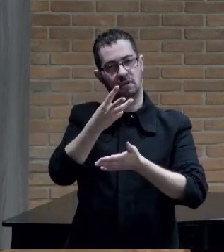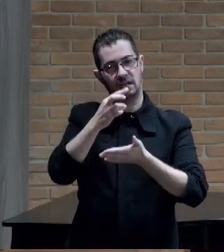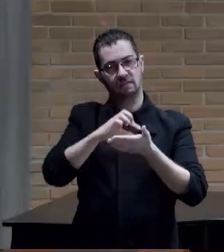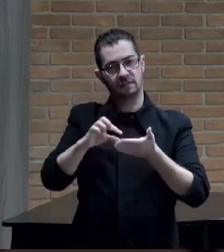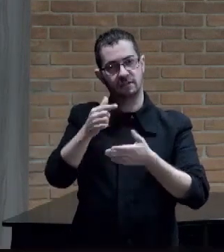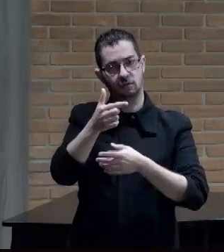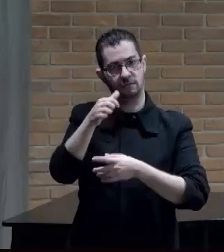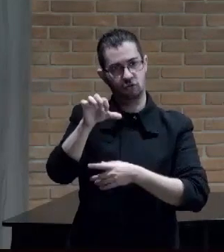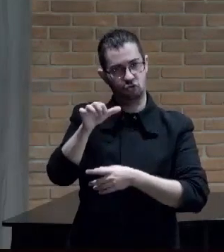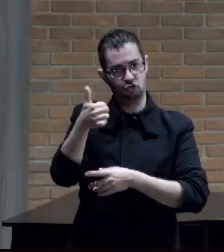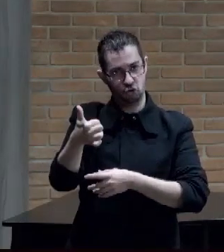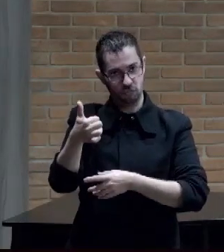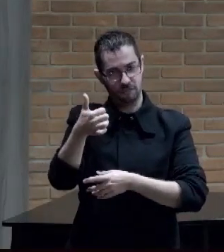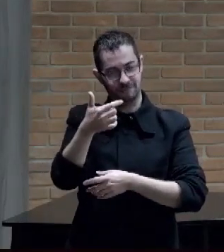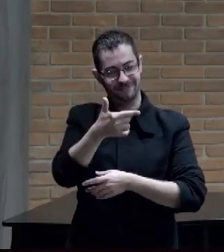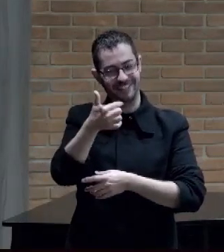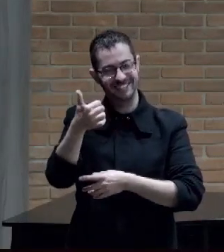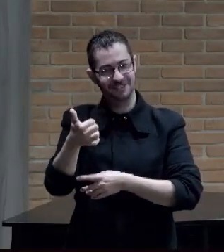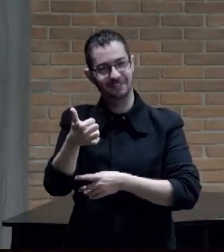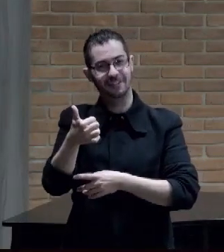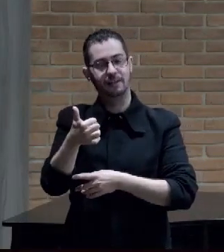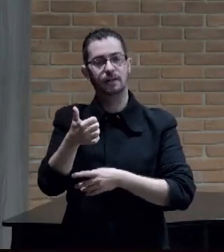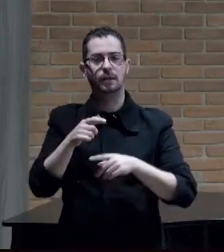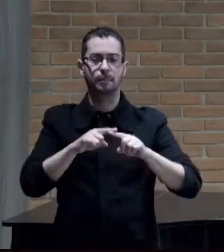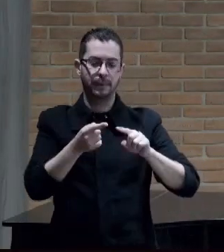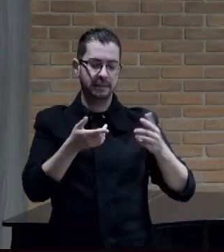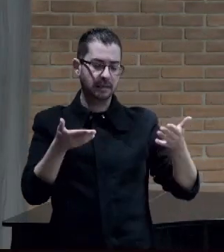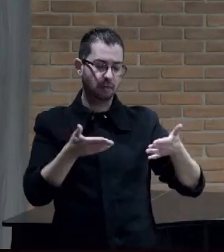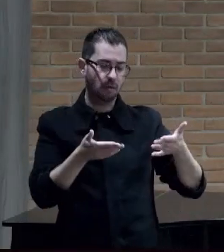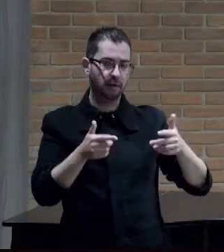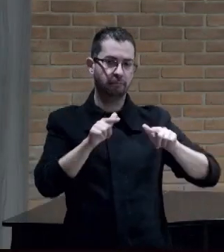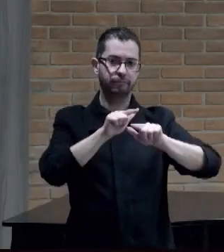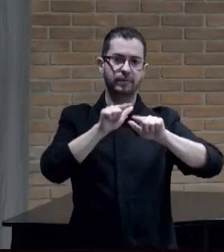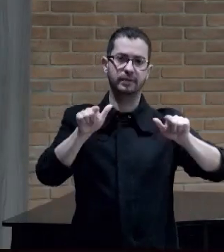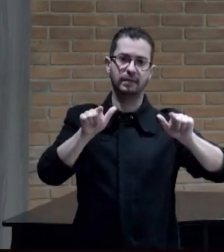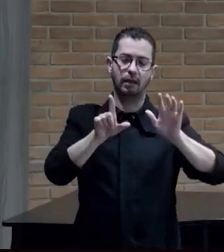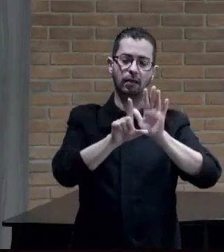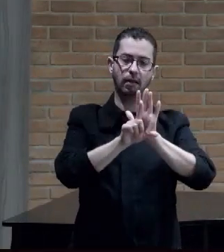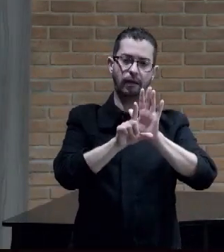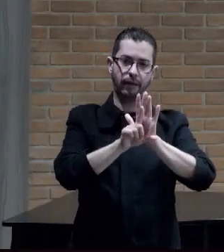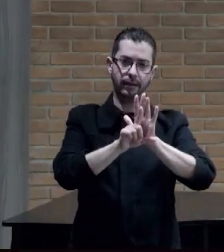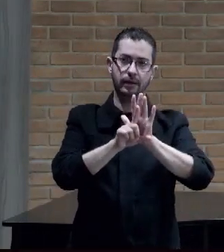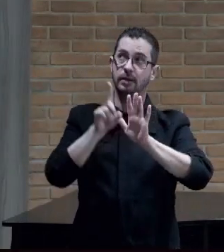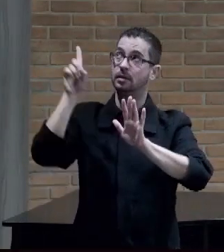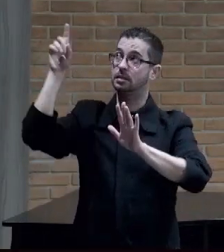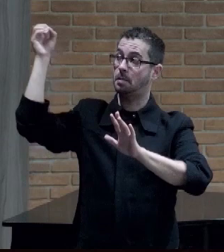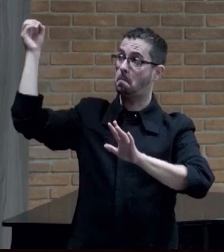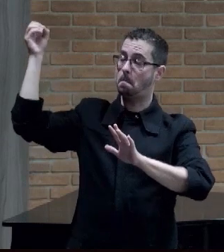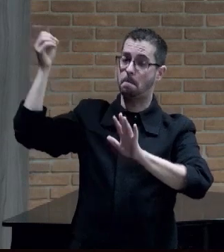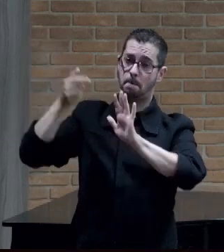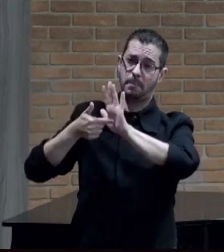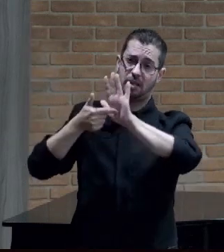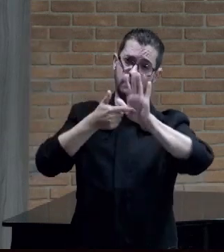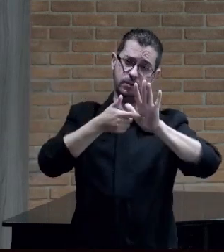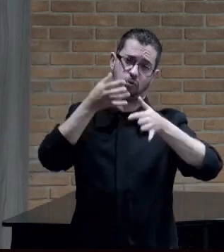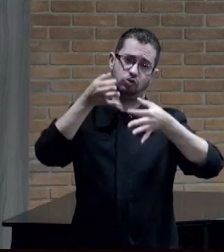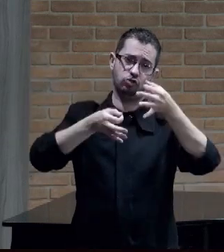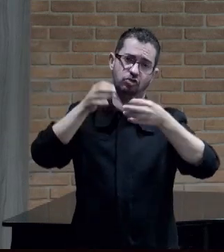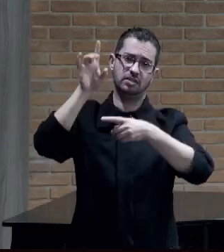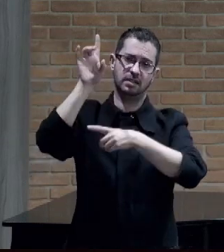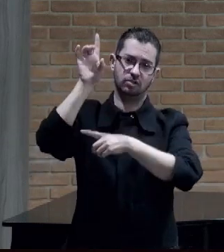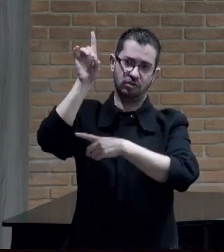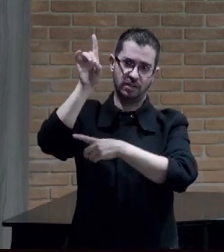Mas agora, sem lei, se manifestou a justiça de Deus, testemunhada pela lei e